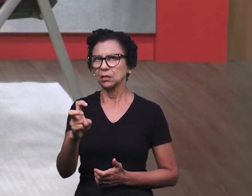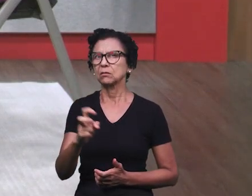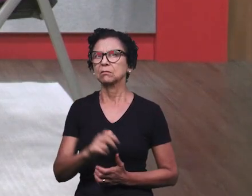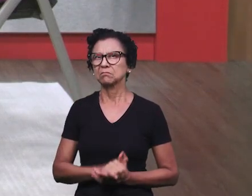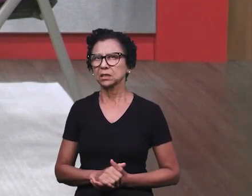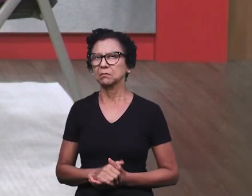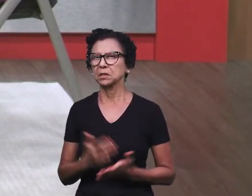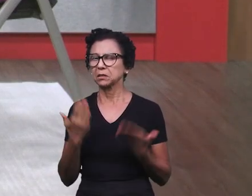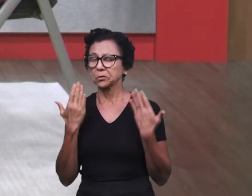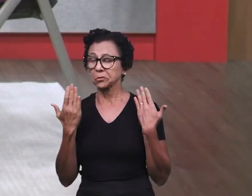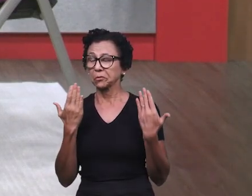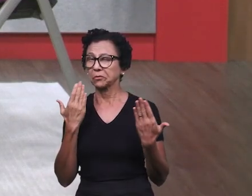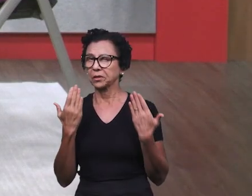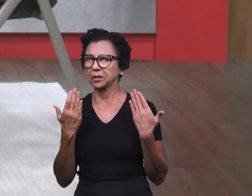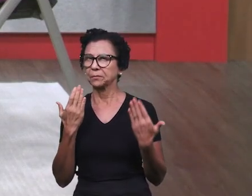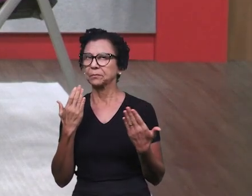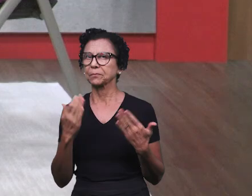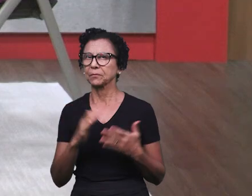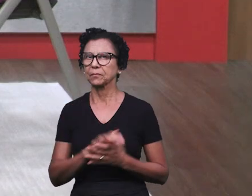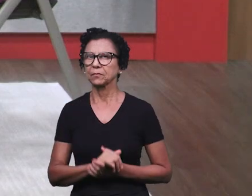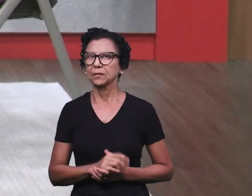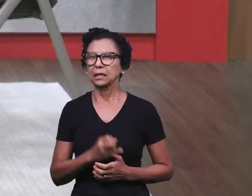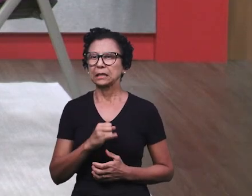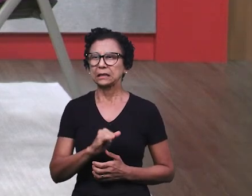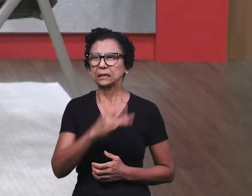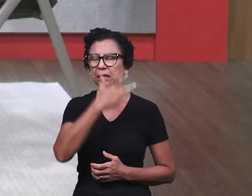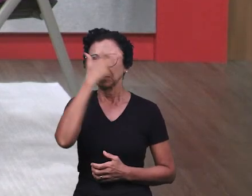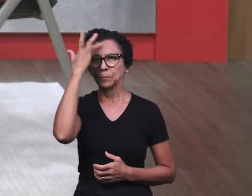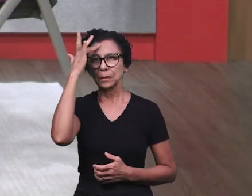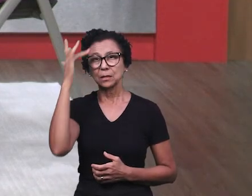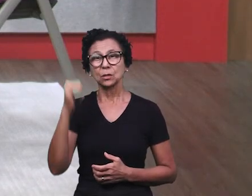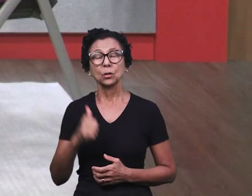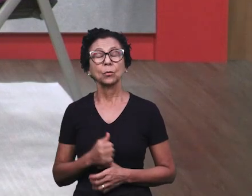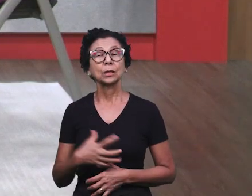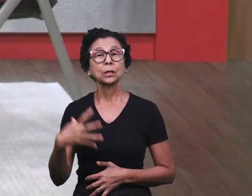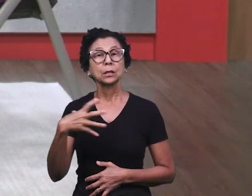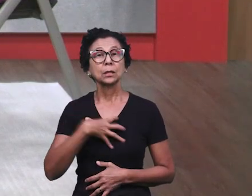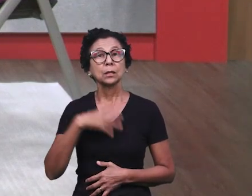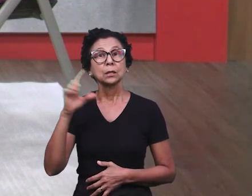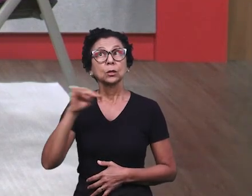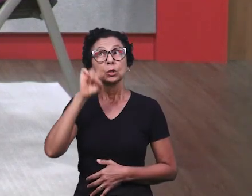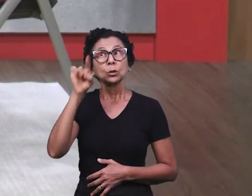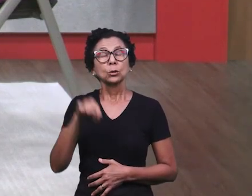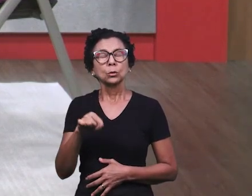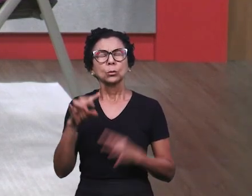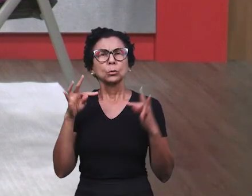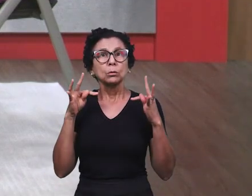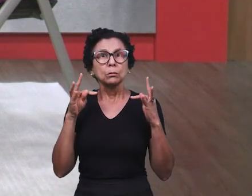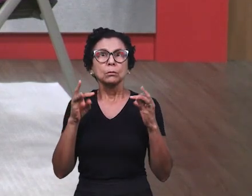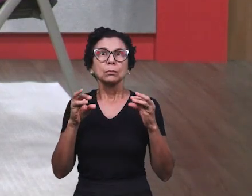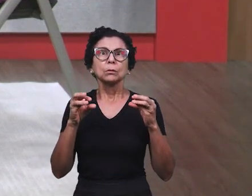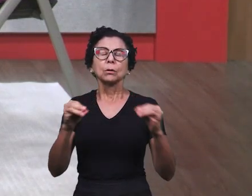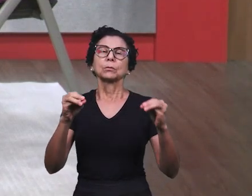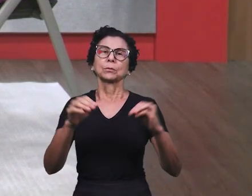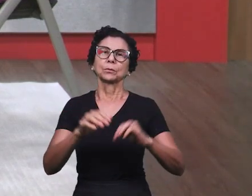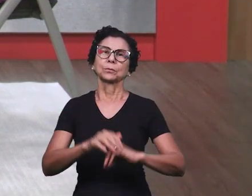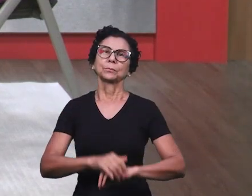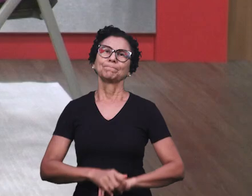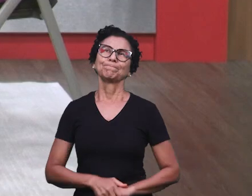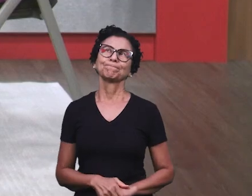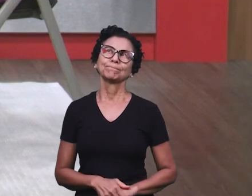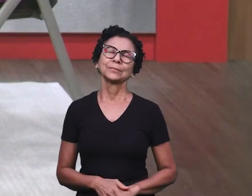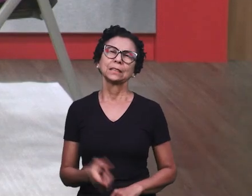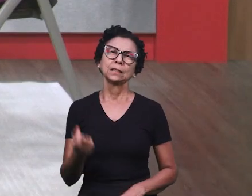já nos confirma o diagnóstico. E também, se o paciente tem todos esses sinais e sintomas, e ele aleatoriamente